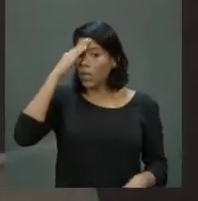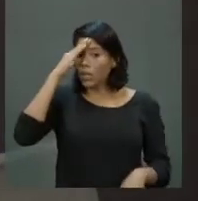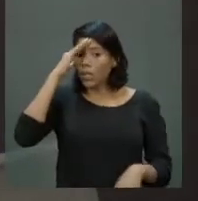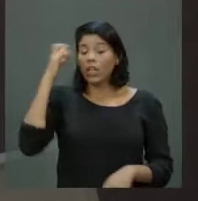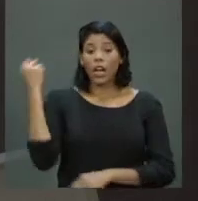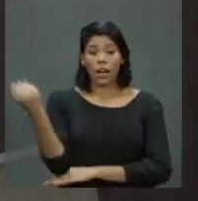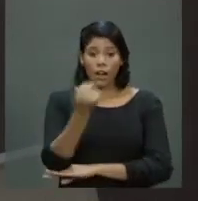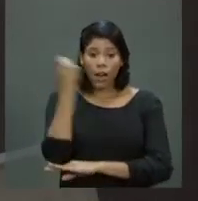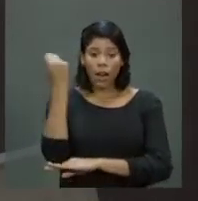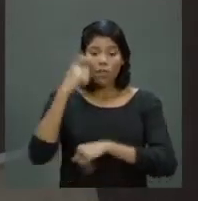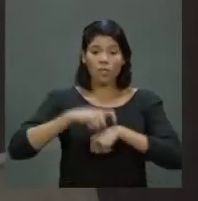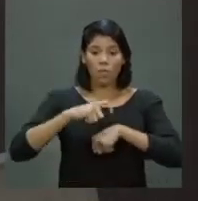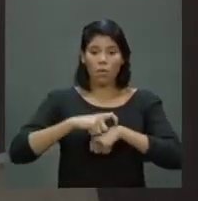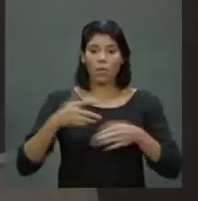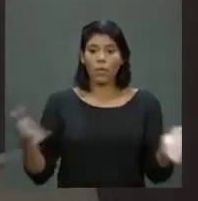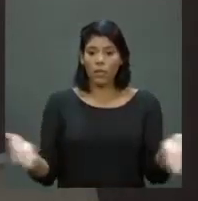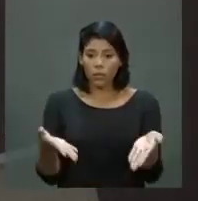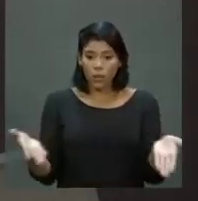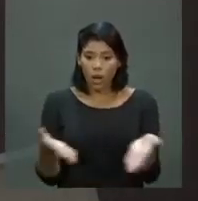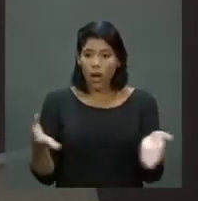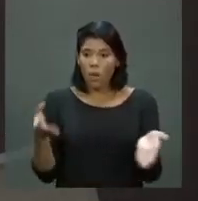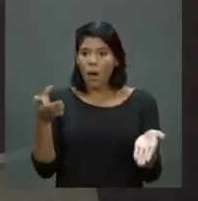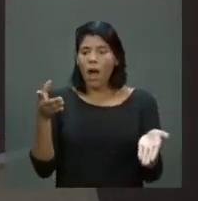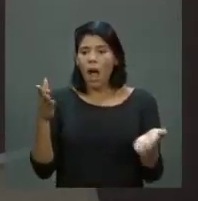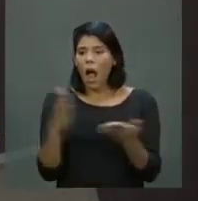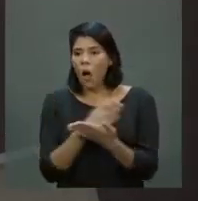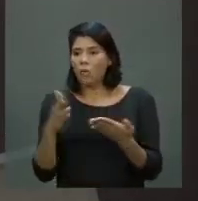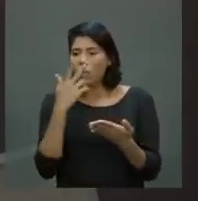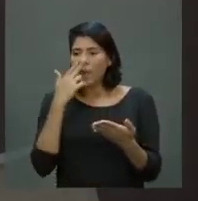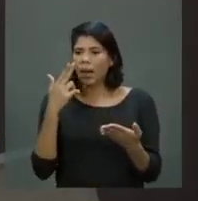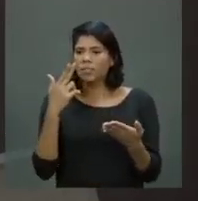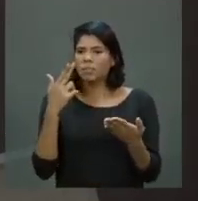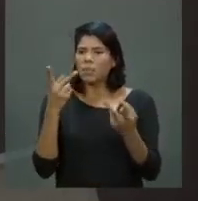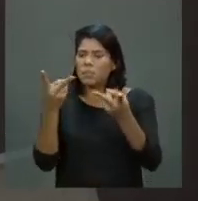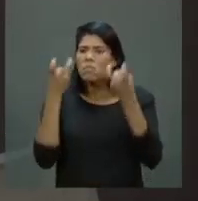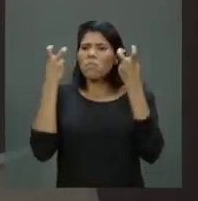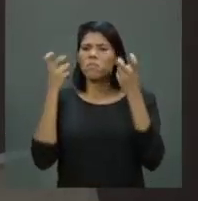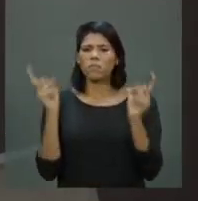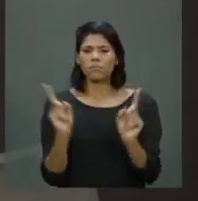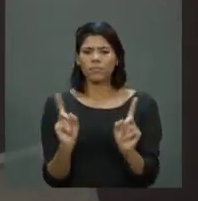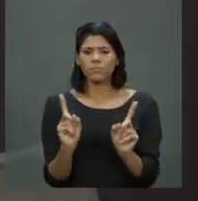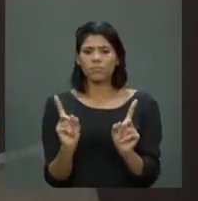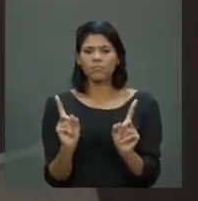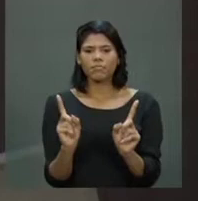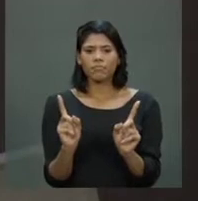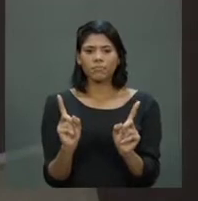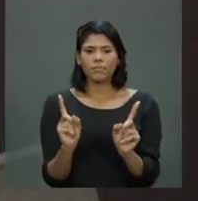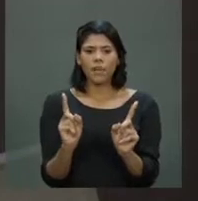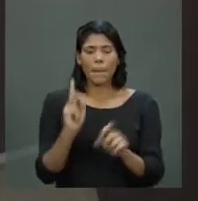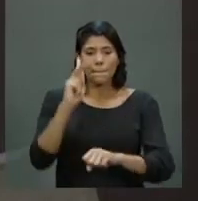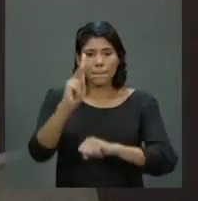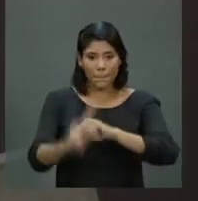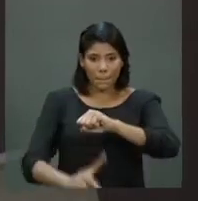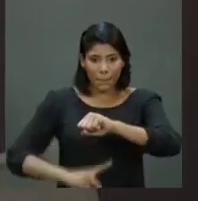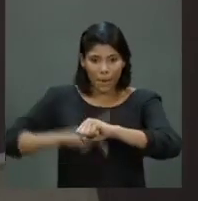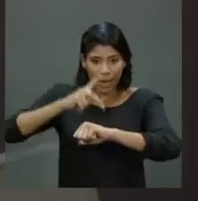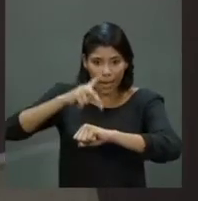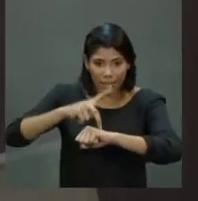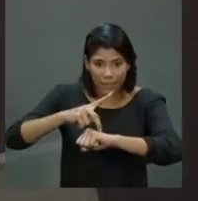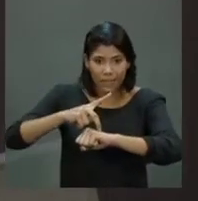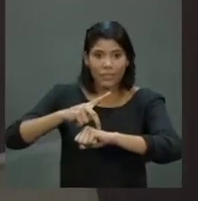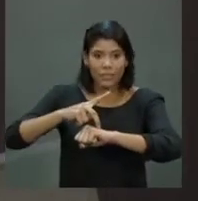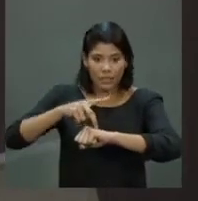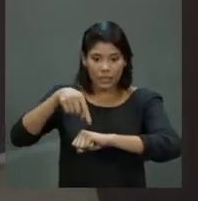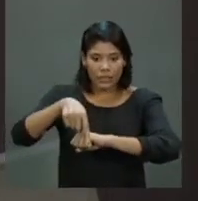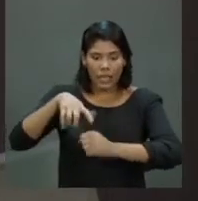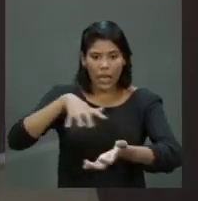atual. Poucos estão compreendendo a gravidade do momento atual. Um país mergulhado